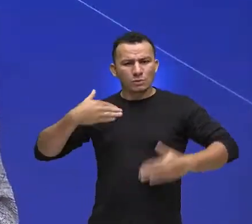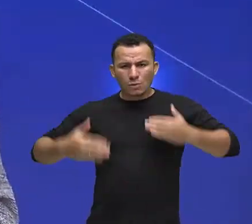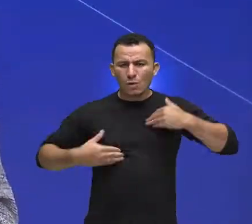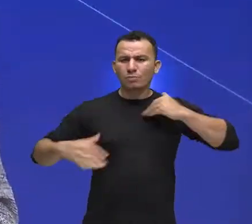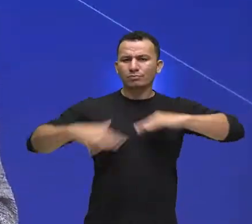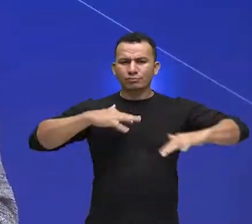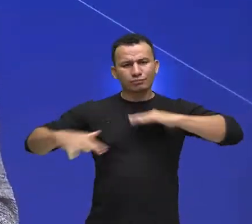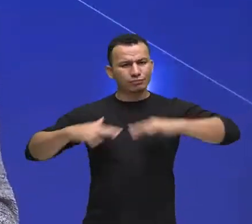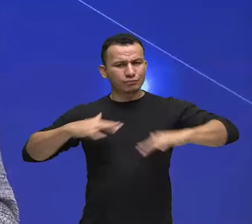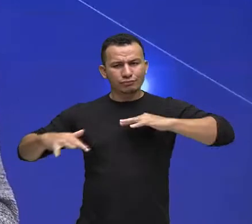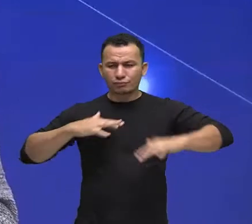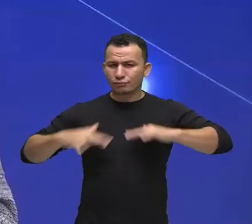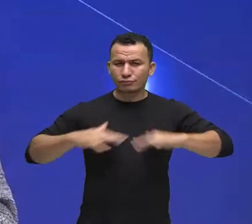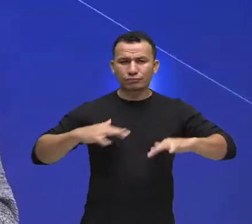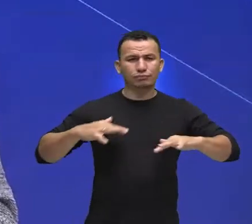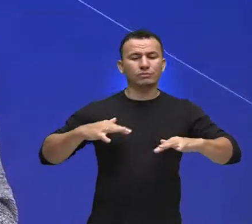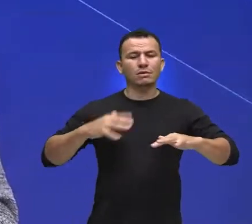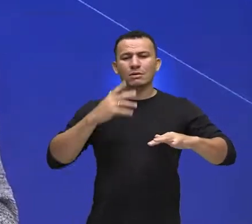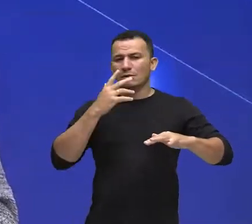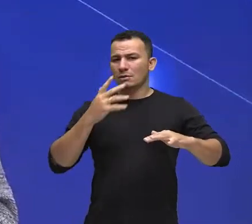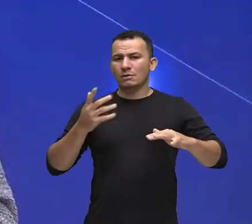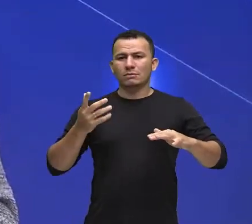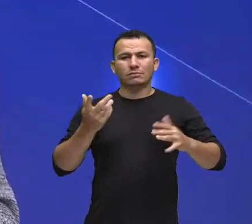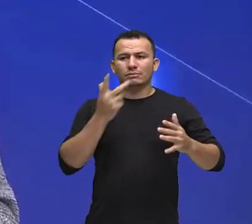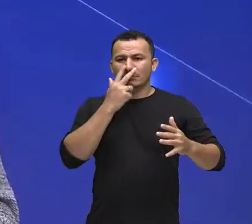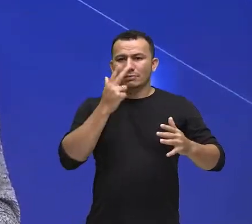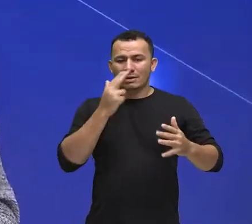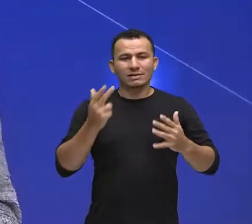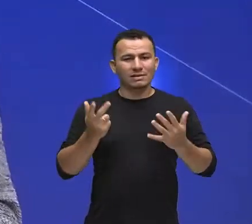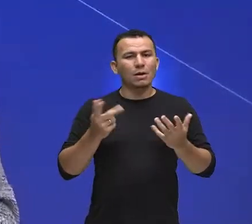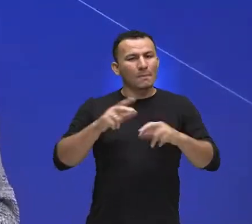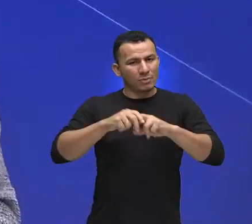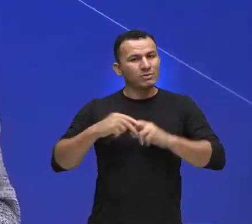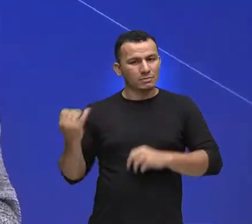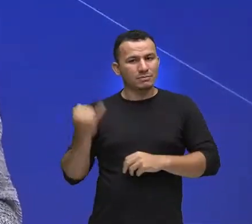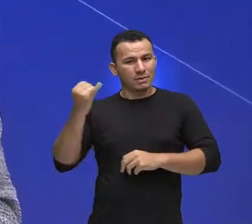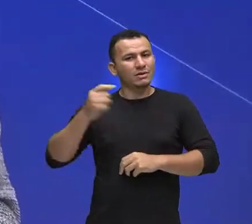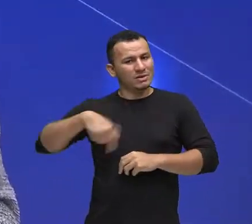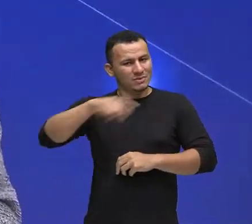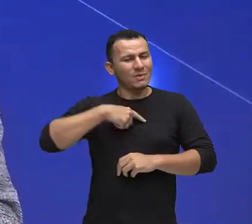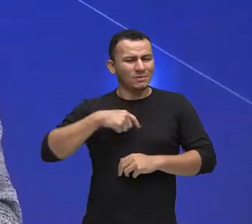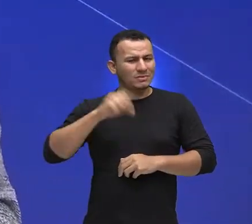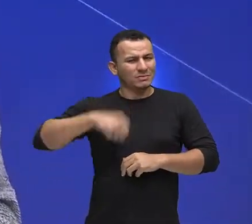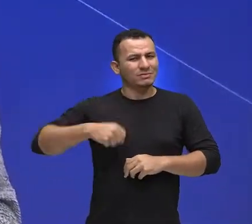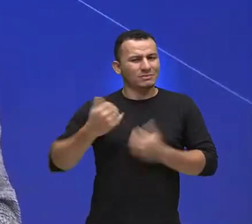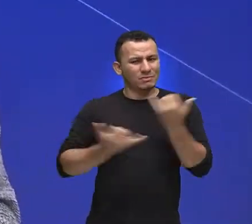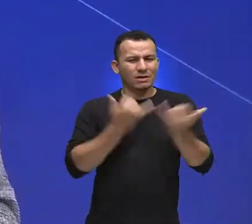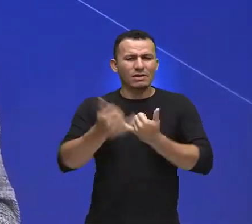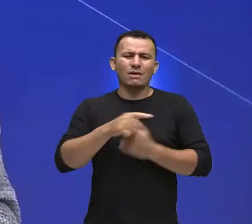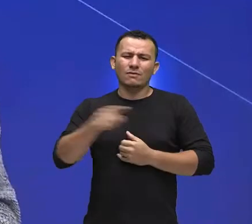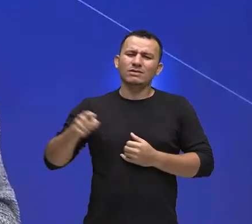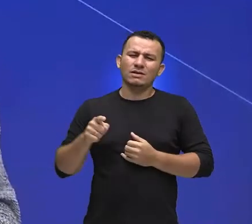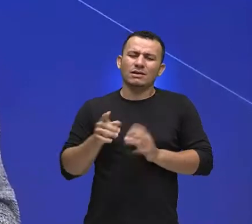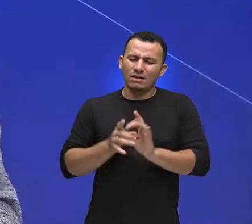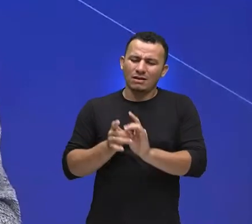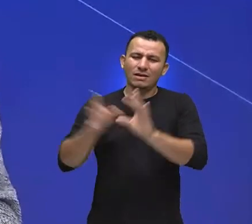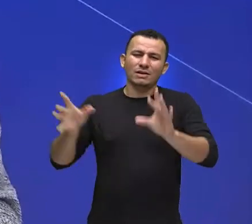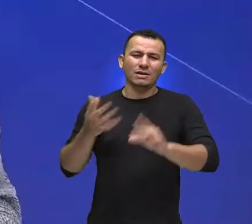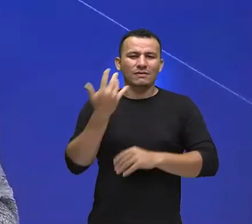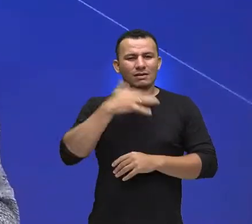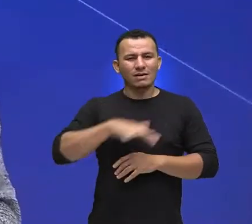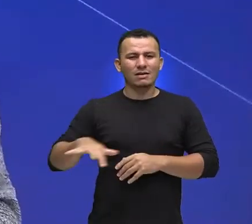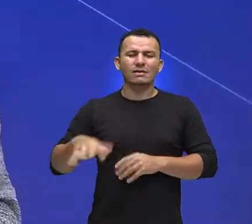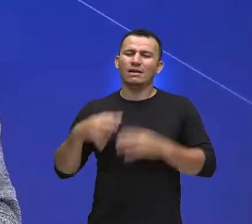de dinâmica corporal, né, quando bem assimilado, por isso que é importante a gente brincar. Deixem as crianças brincarem, né? O brincar